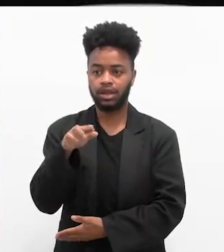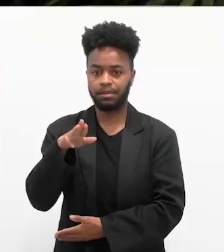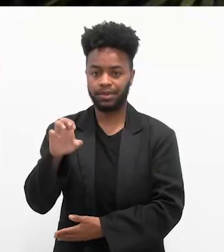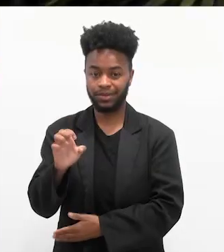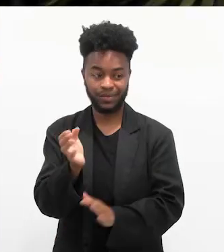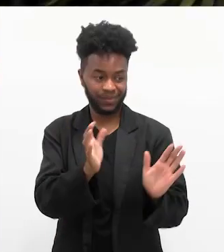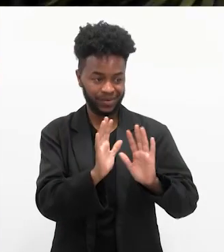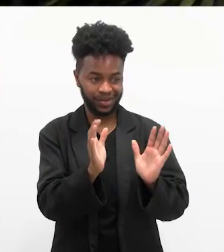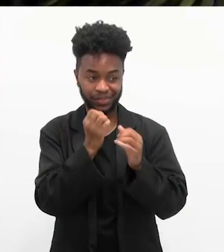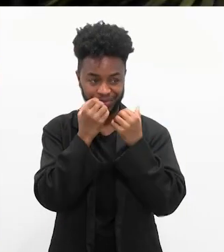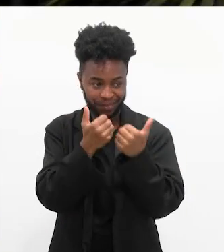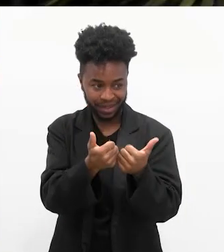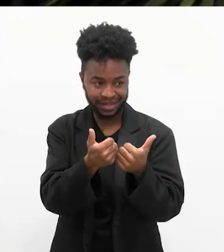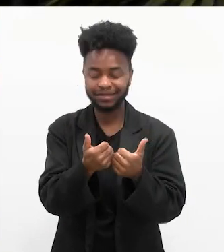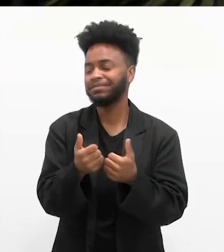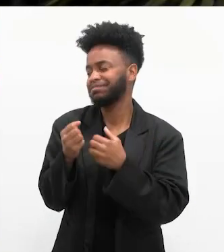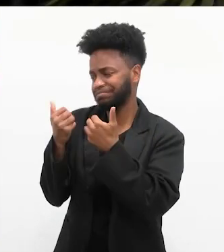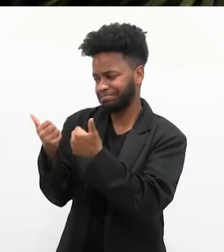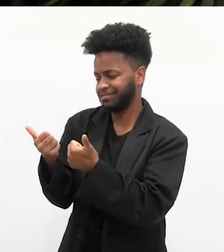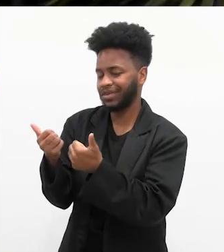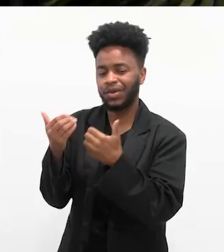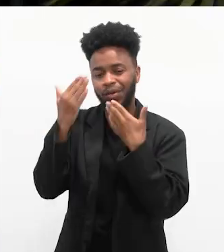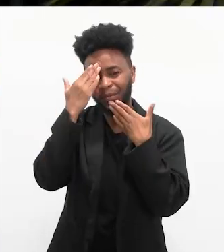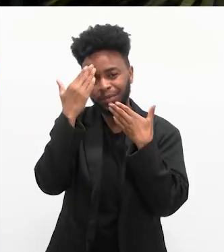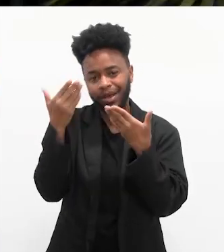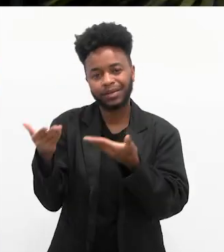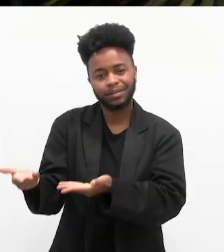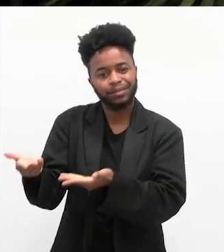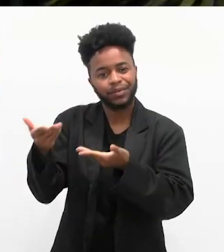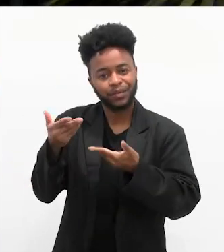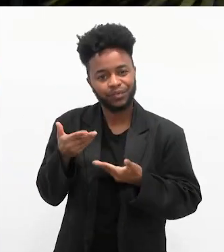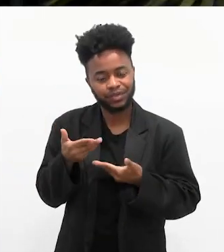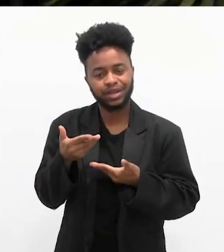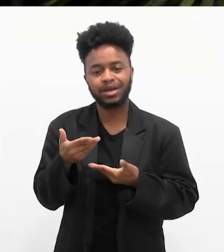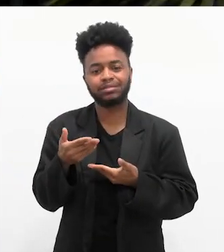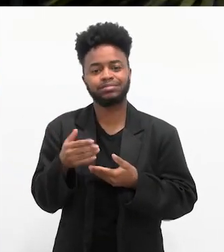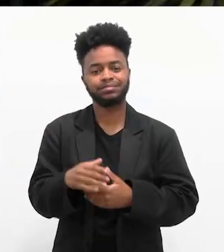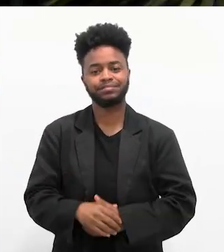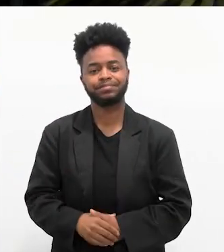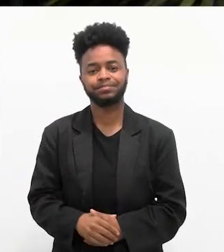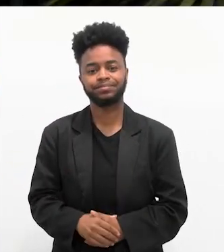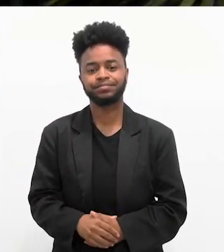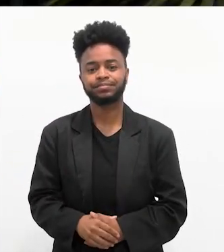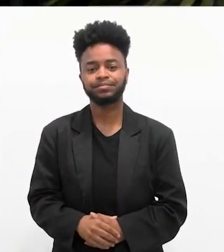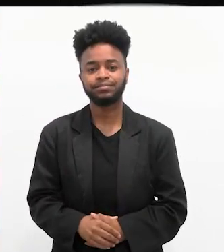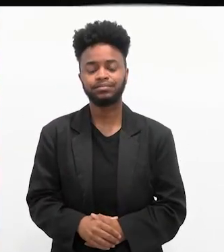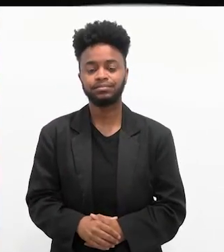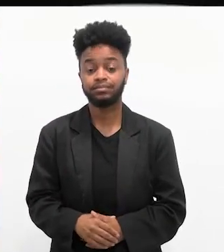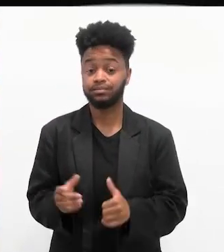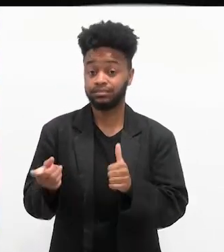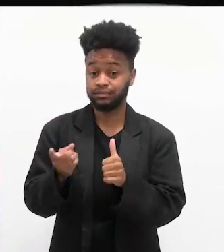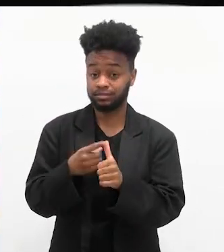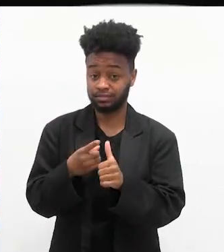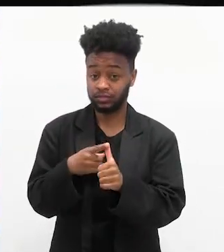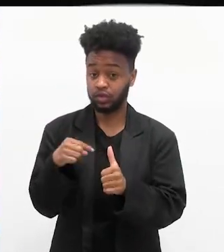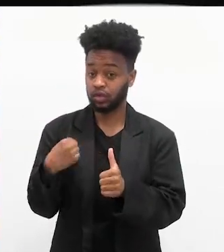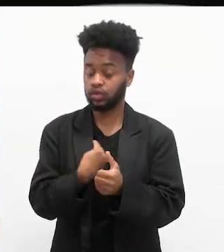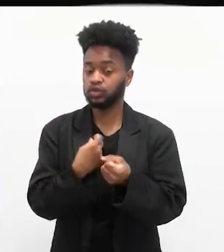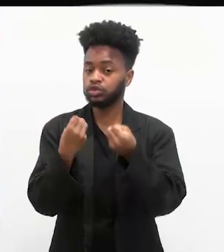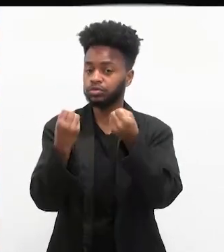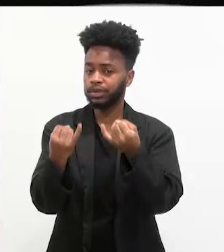Brandes. Olá. Tudo bom, Guilherme? Tudo bem, Luzia. Muito obrigado a você e a toda a equipe pelo convite. Primeiro,